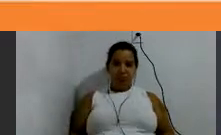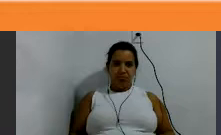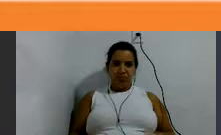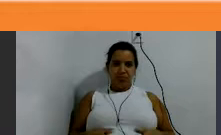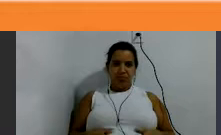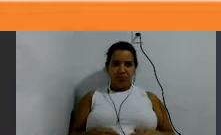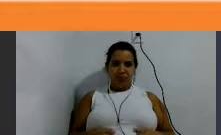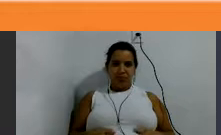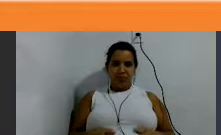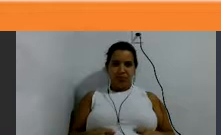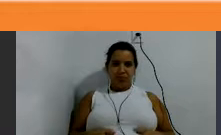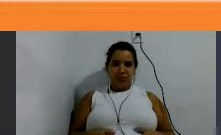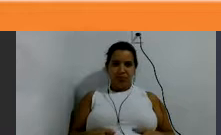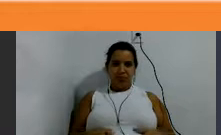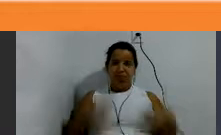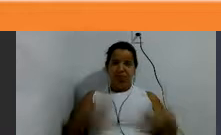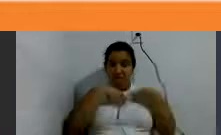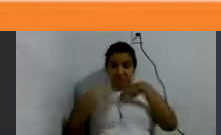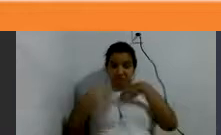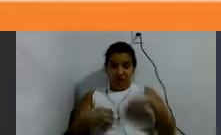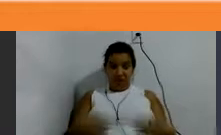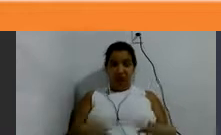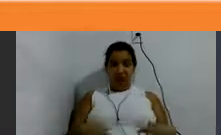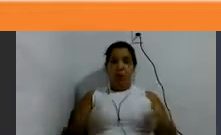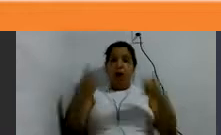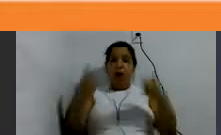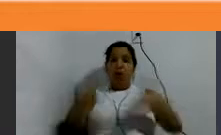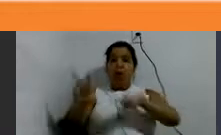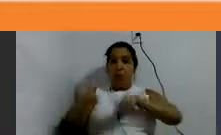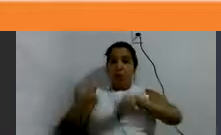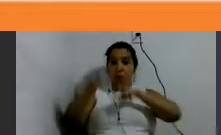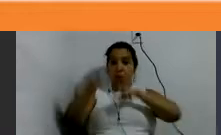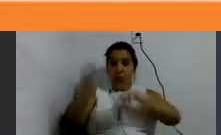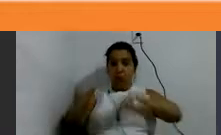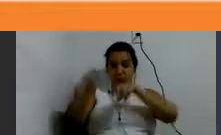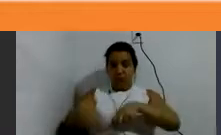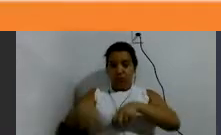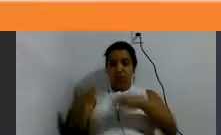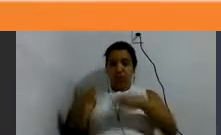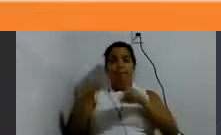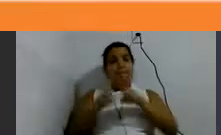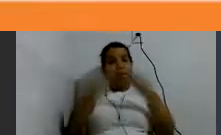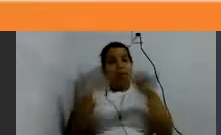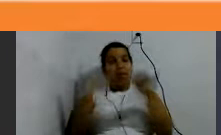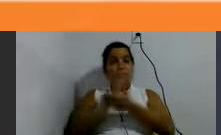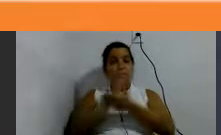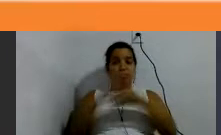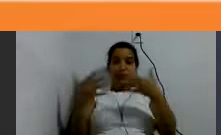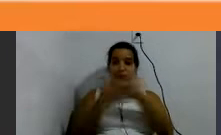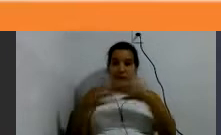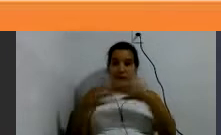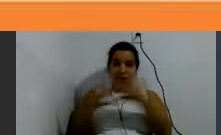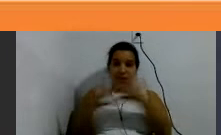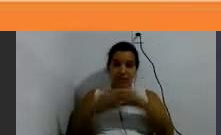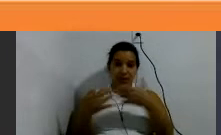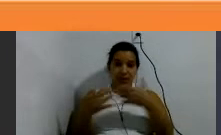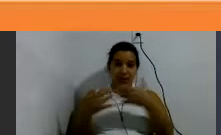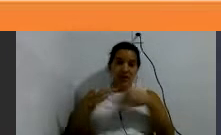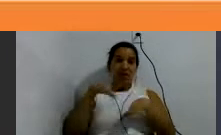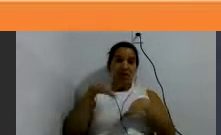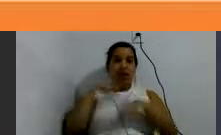Já a forma visceral, ela comete a zona rural, mas ela migrou para a cidade.